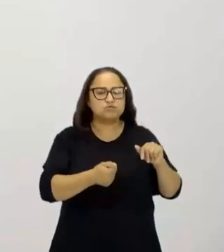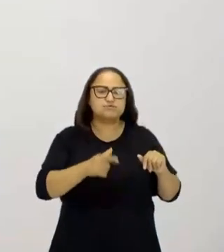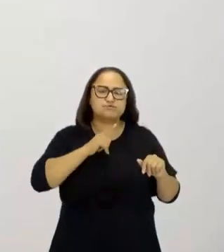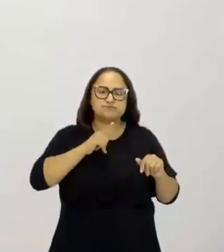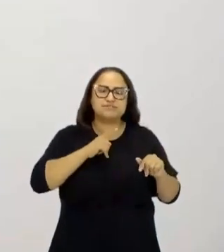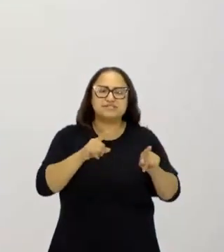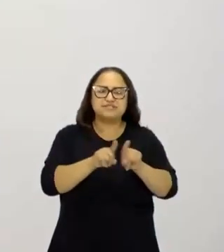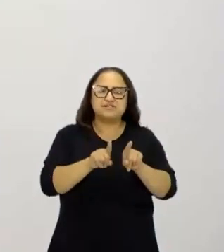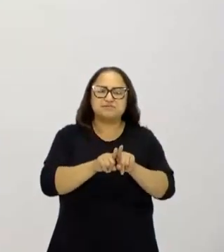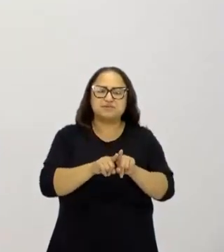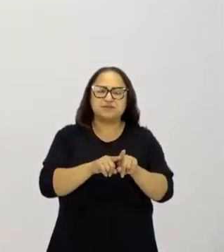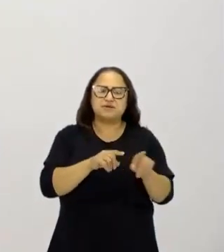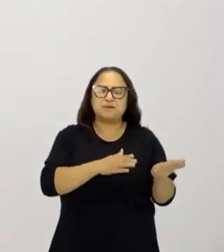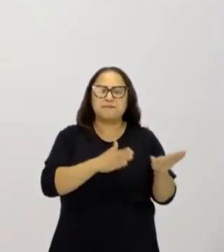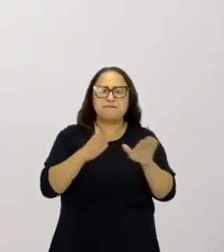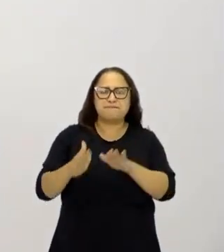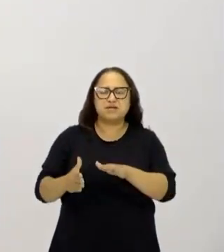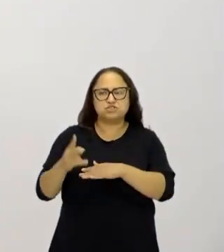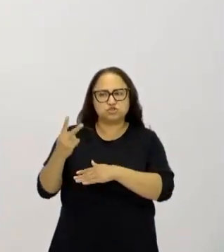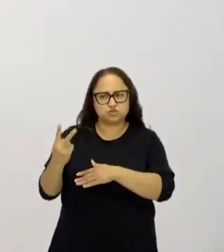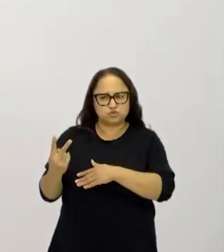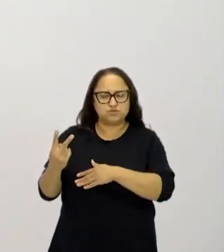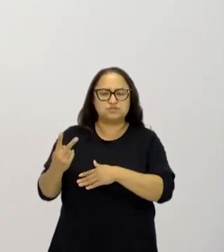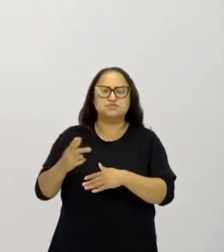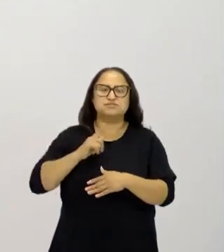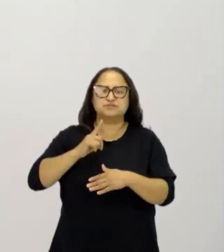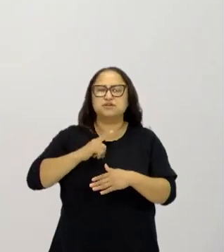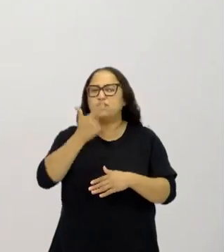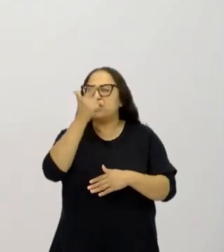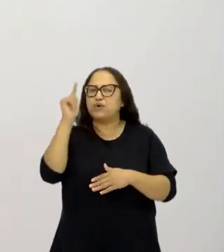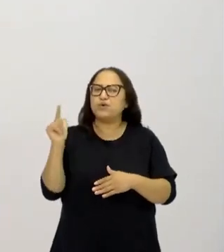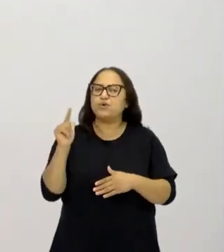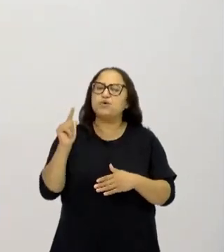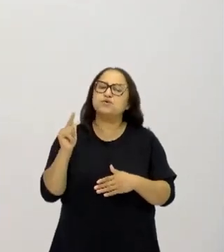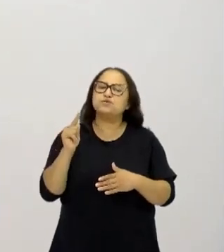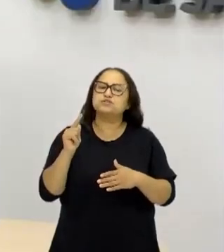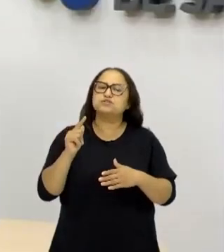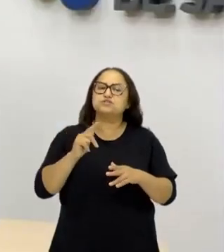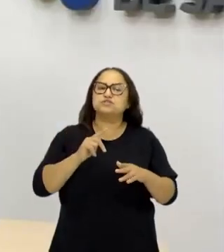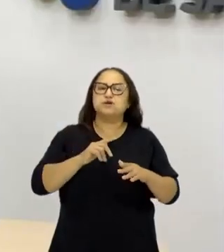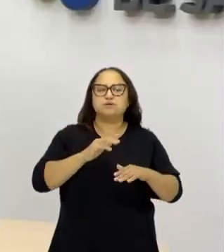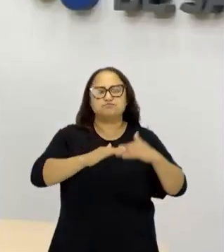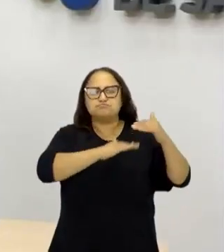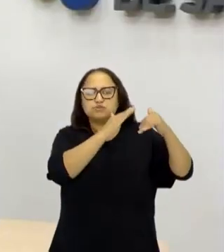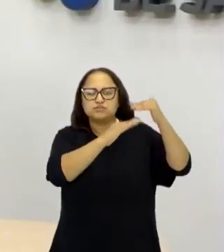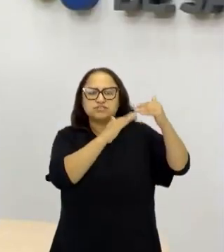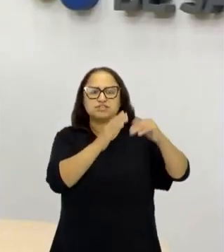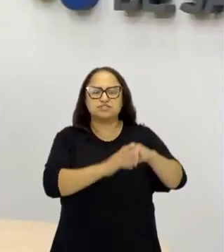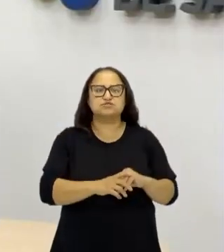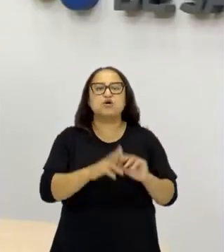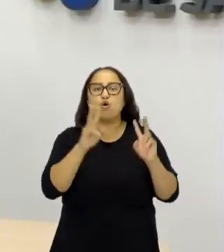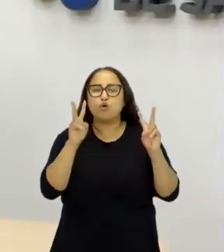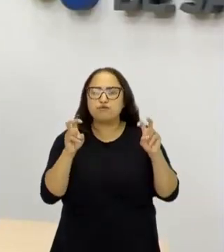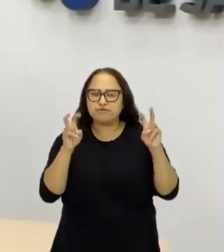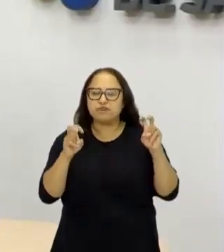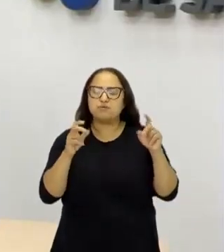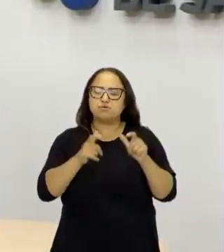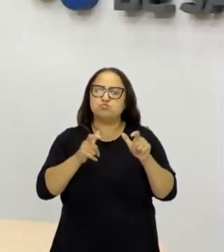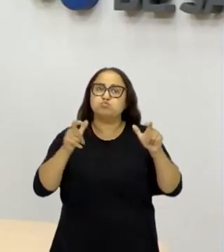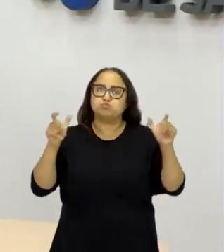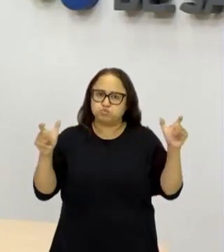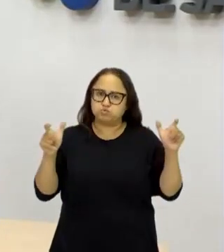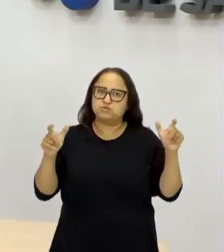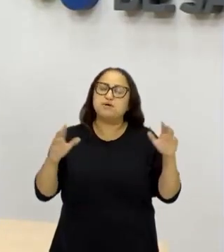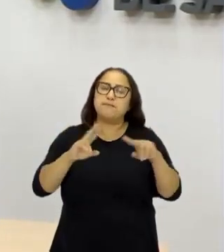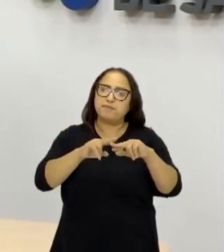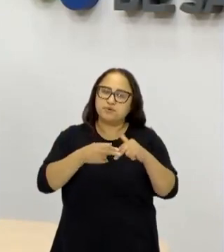para uma parte 2, algumas outras abordagens, não é verdade? É verdade, né? O tema é bastante abrangente, então por isso que ele foi dividido